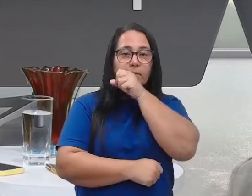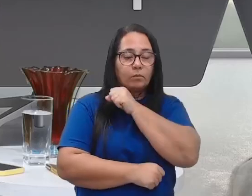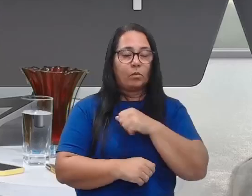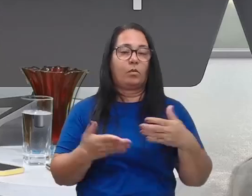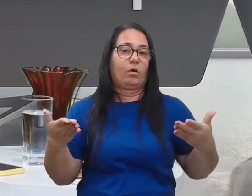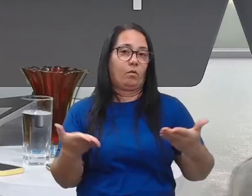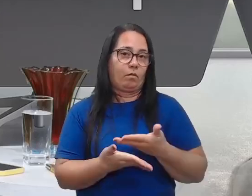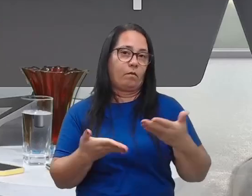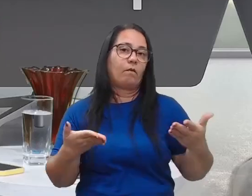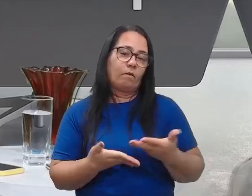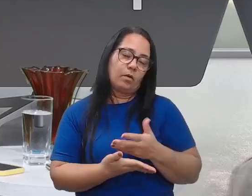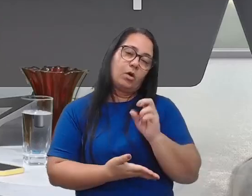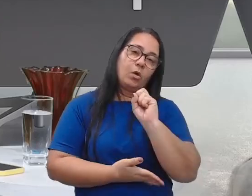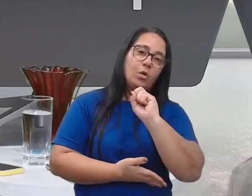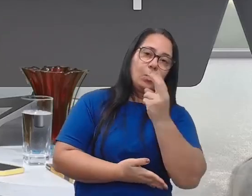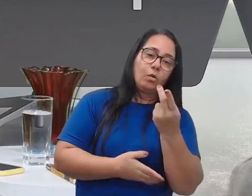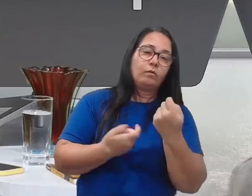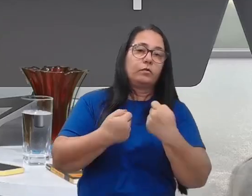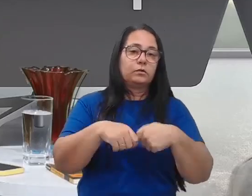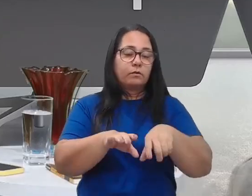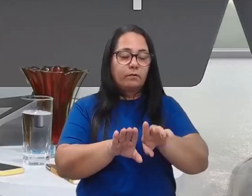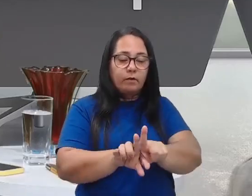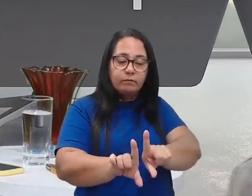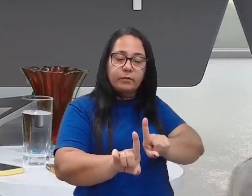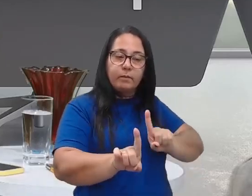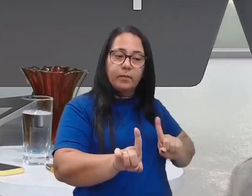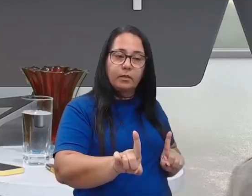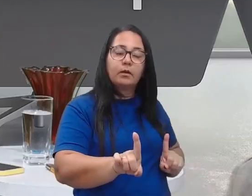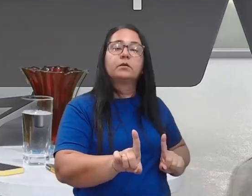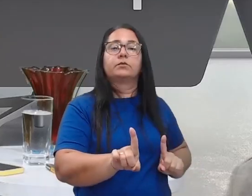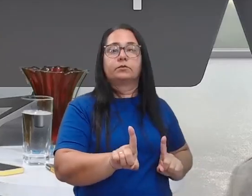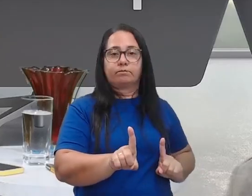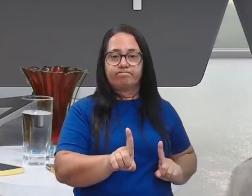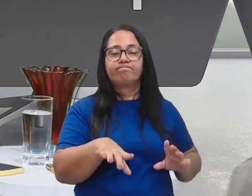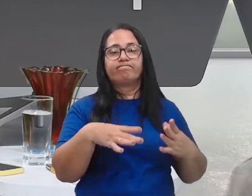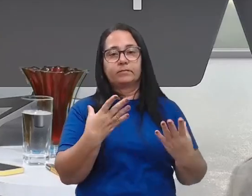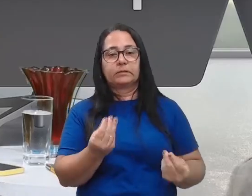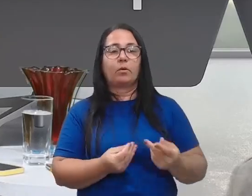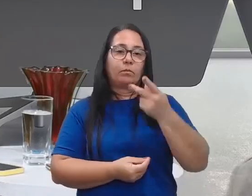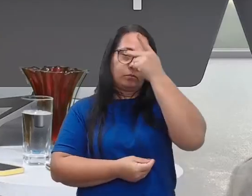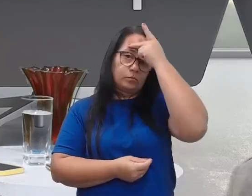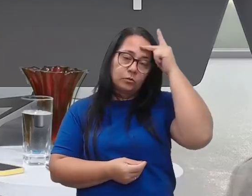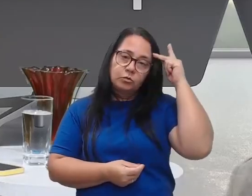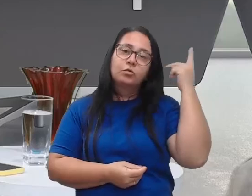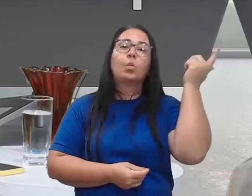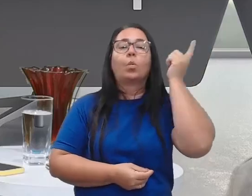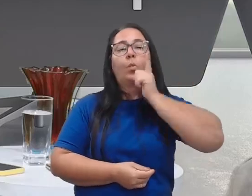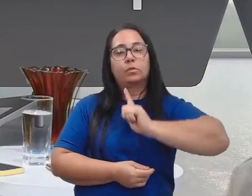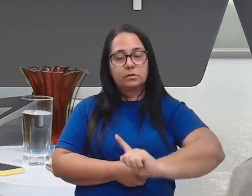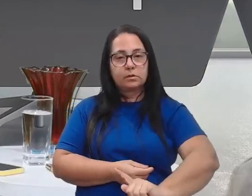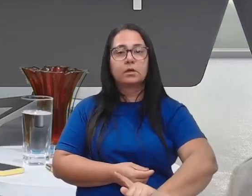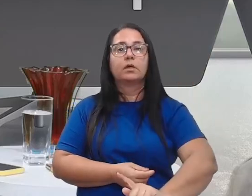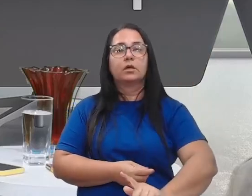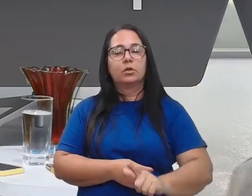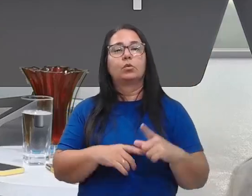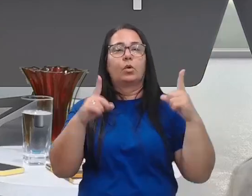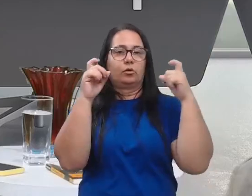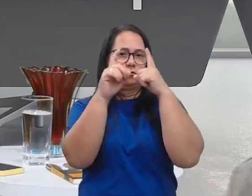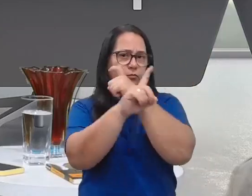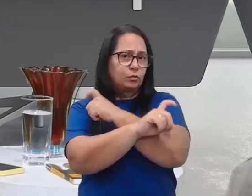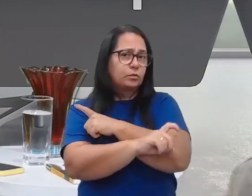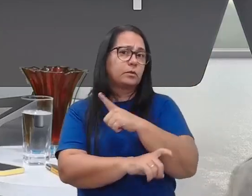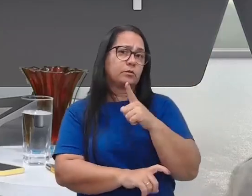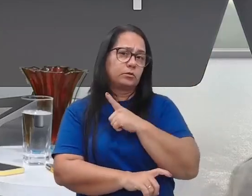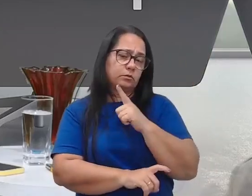sua empresa vai morrer. E muitas empresas aderiram a isso com suas dificuldades, claro, cada um na sua